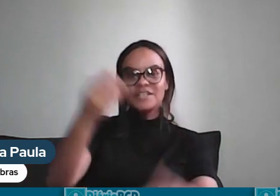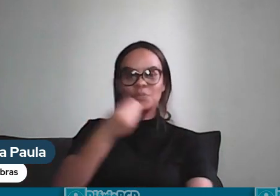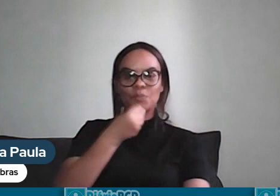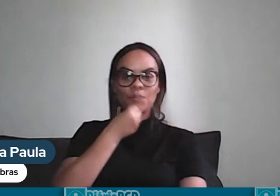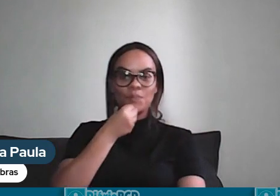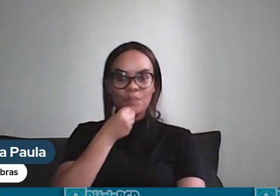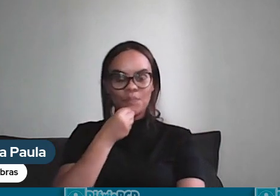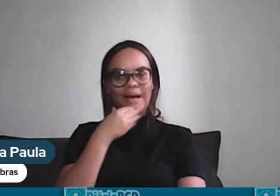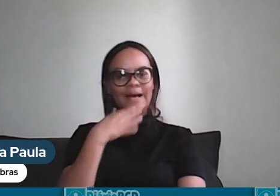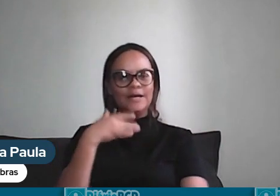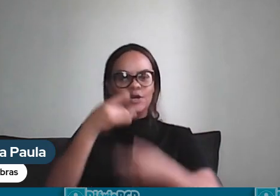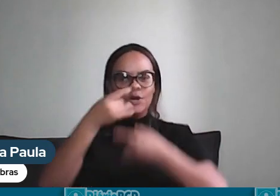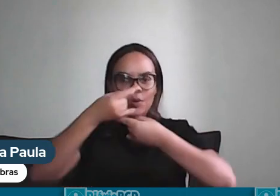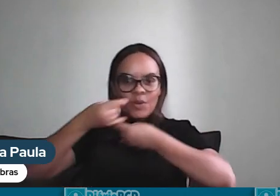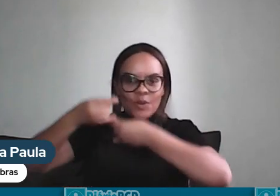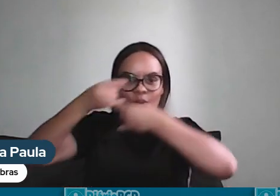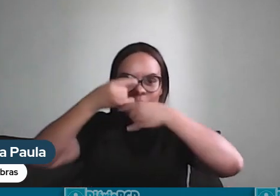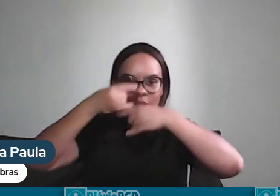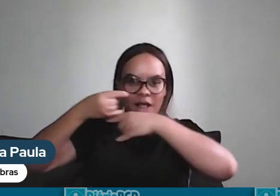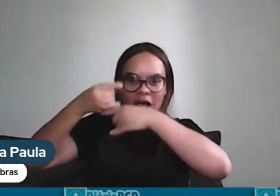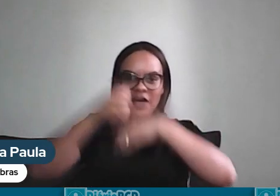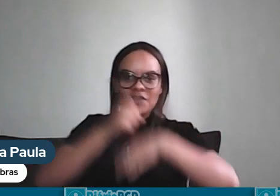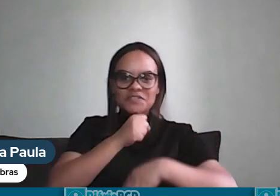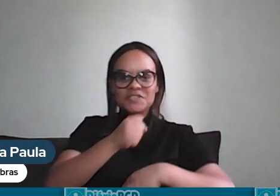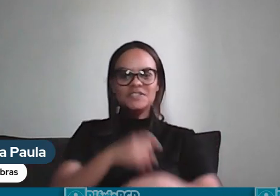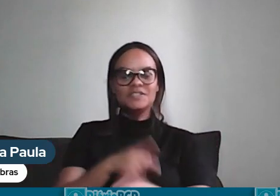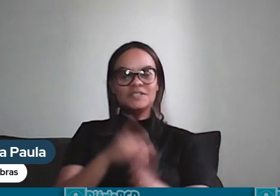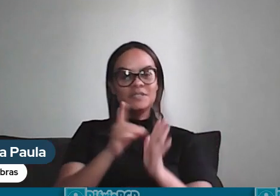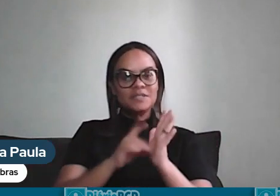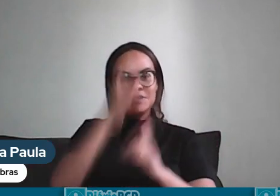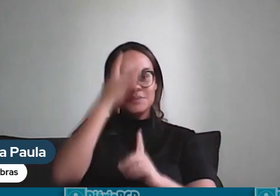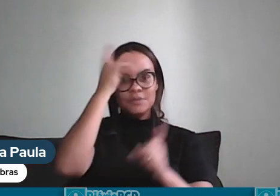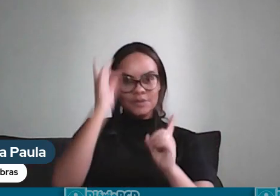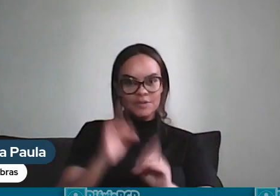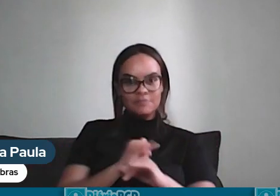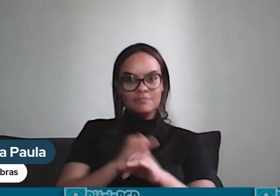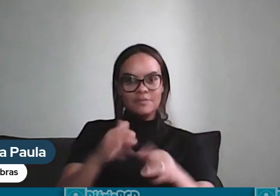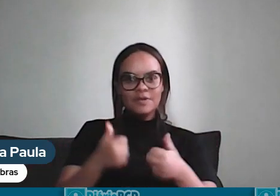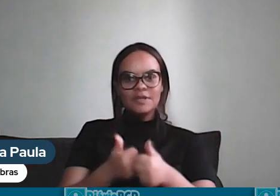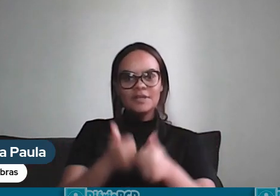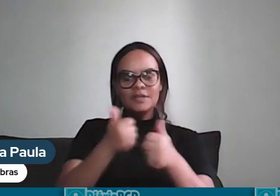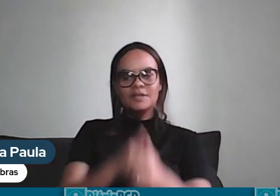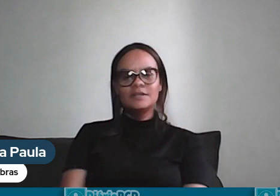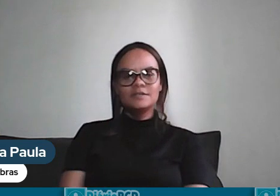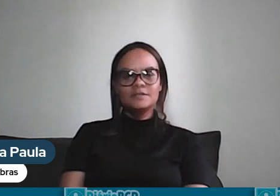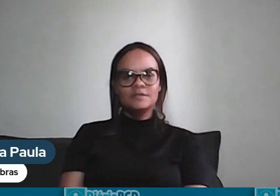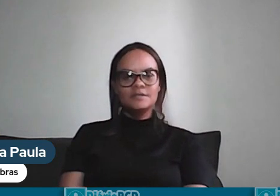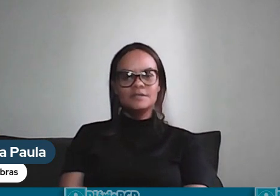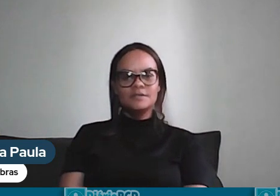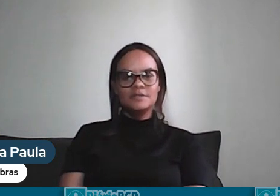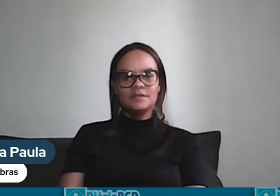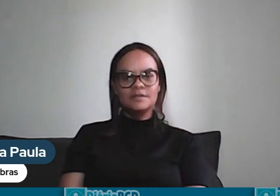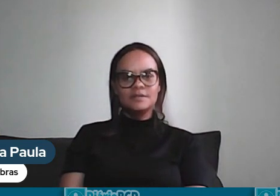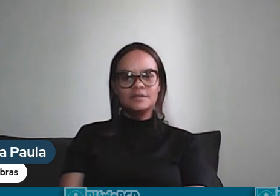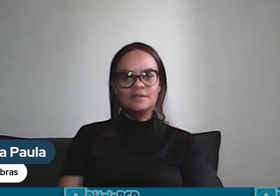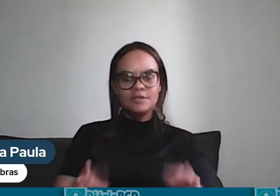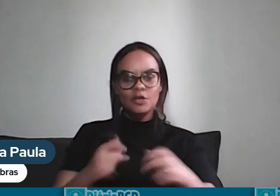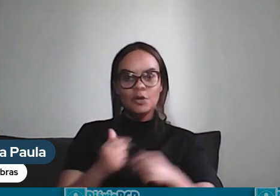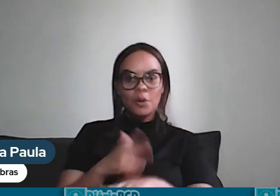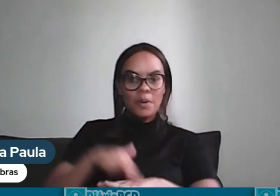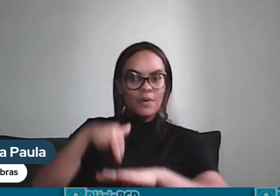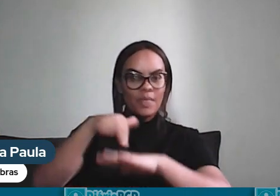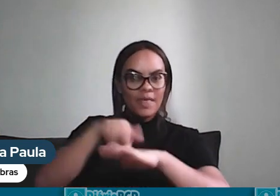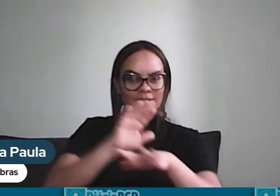de estar entrevistando a senhora aqui no Diário PCD. E quero dizer que acompanho e continuarei acompanhando todas as suas posições em